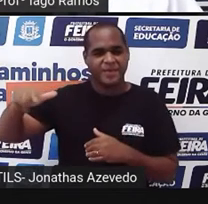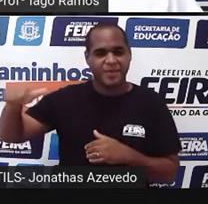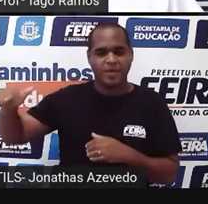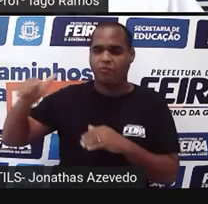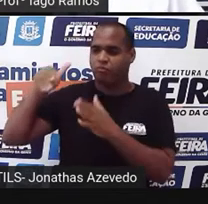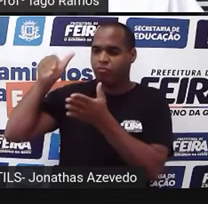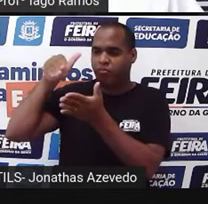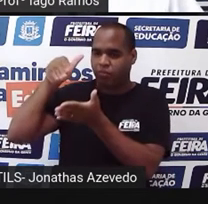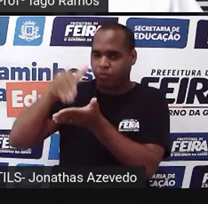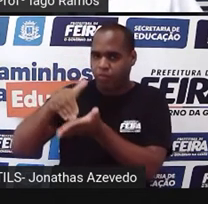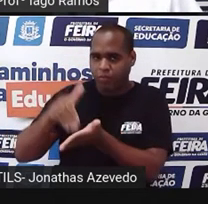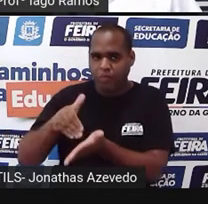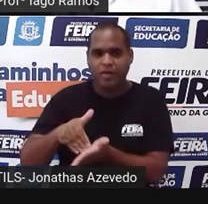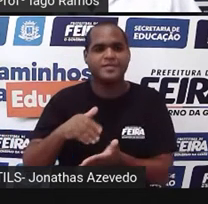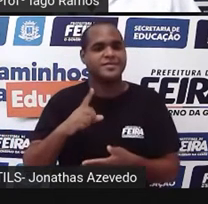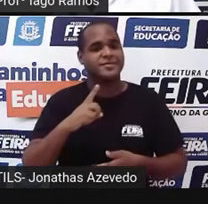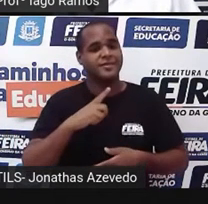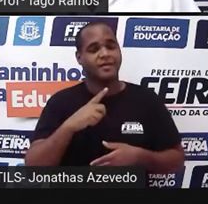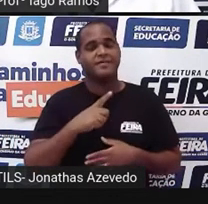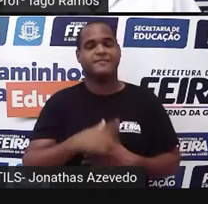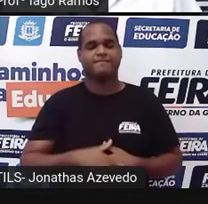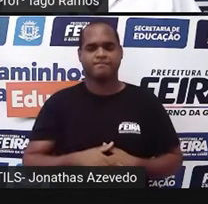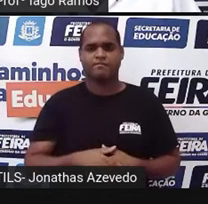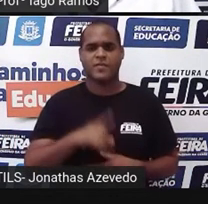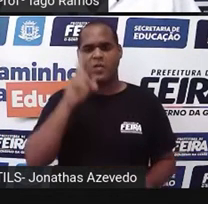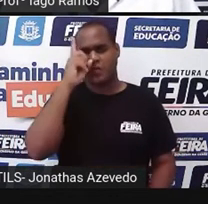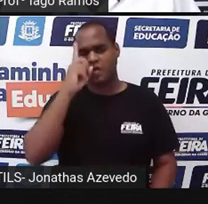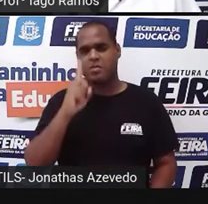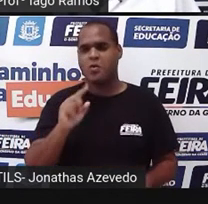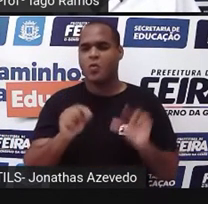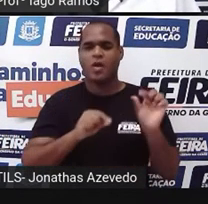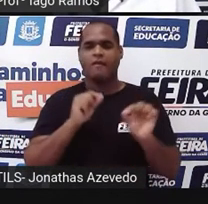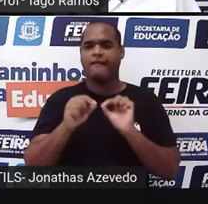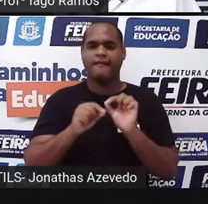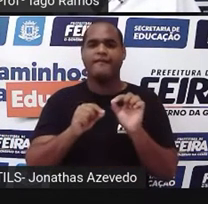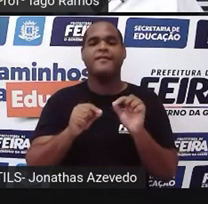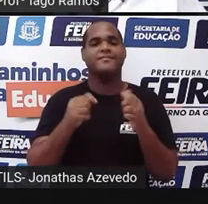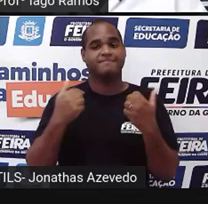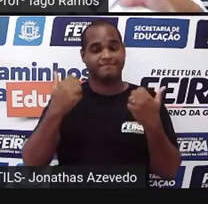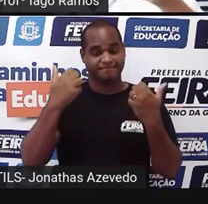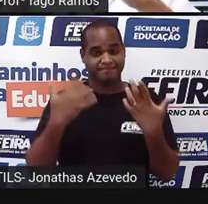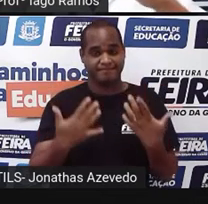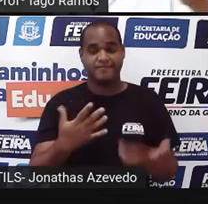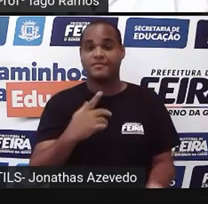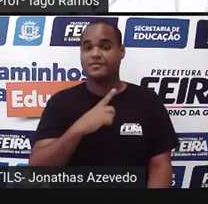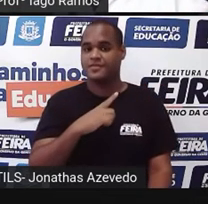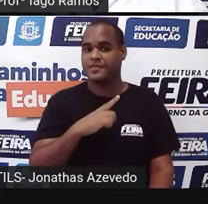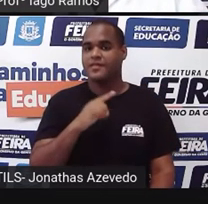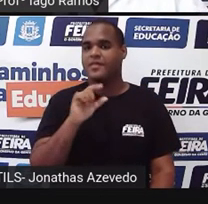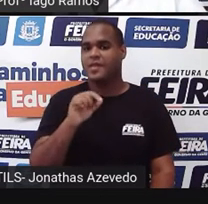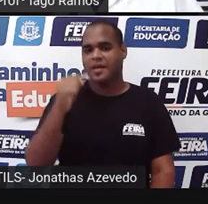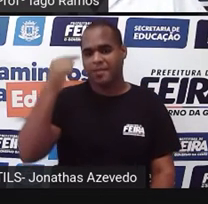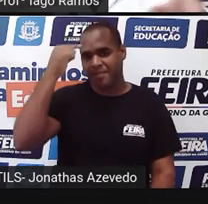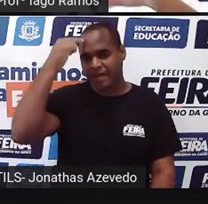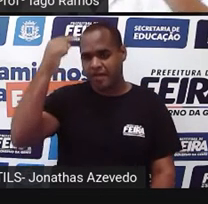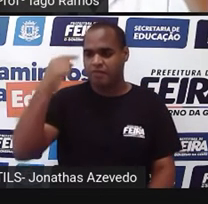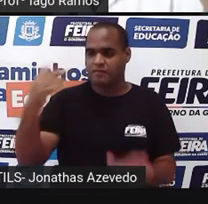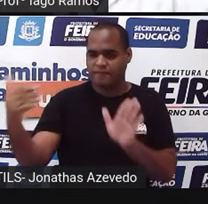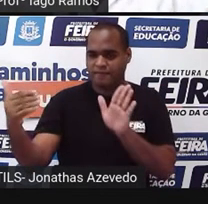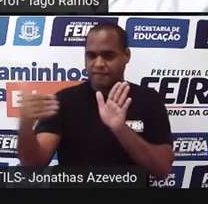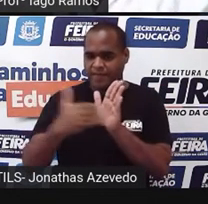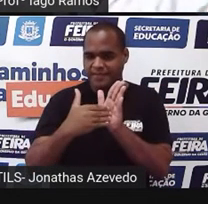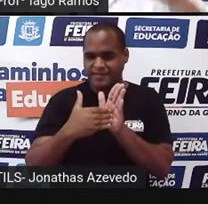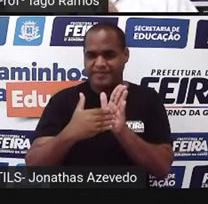infinitamente a gente não sabe onde isso vai parar é por isso que eu trouxe a ideia do infinito